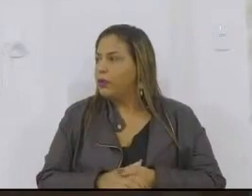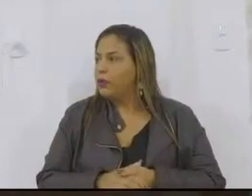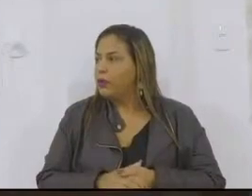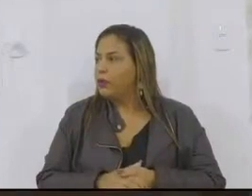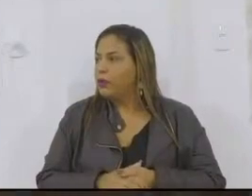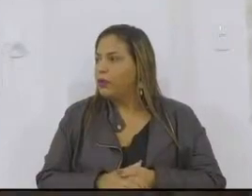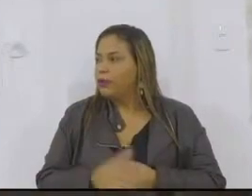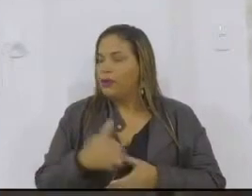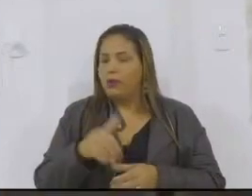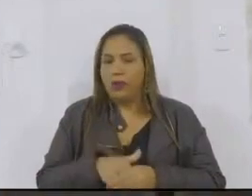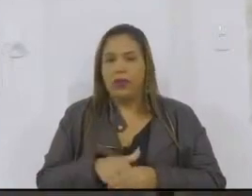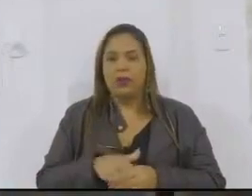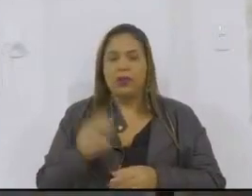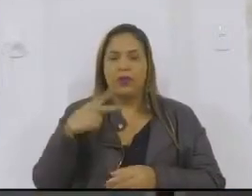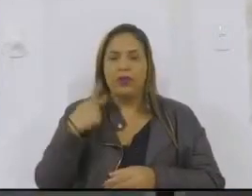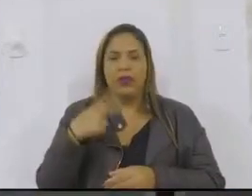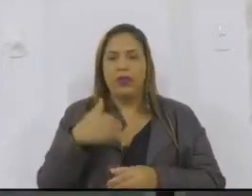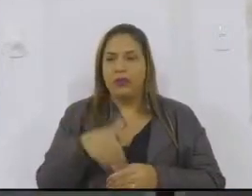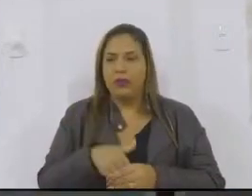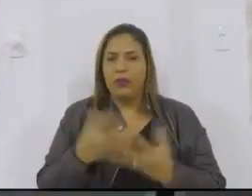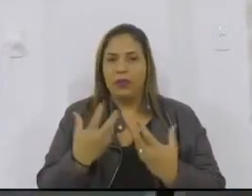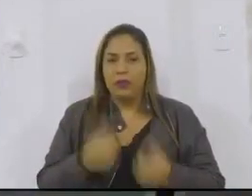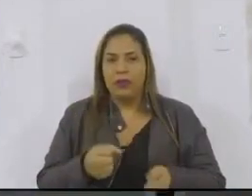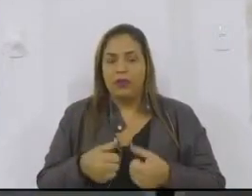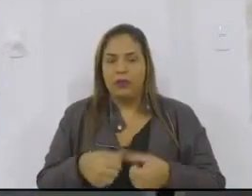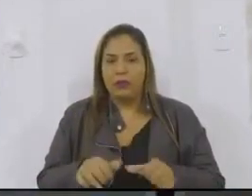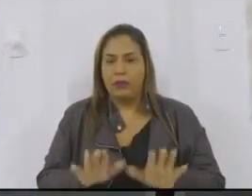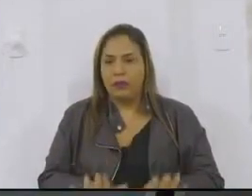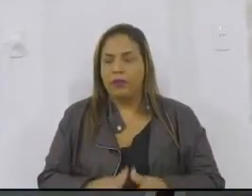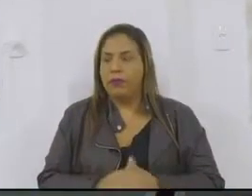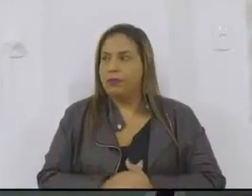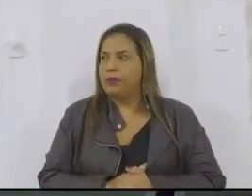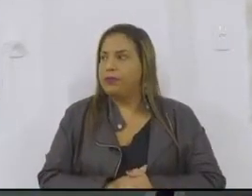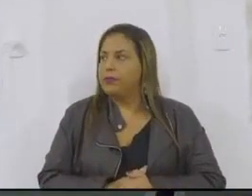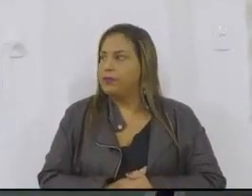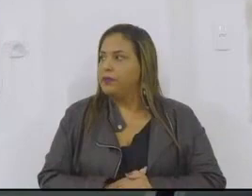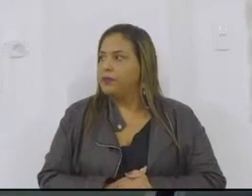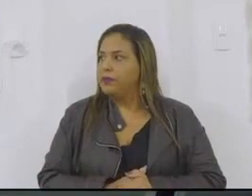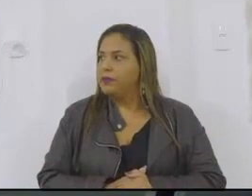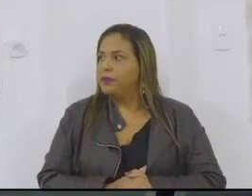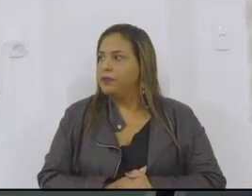Em votação, os vereadores que aprovam, permaneça como se encontram. Aprovado.